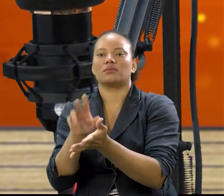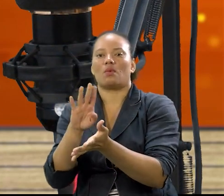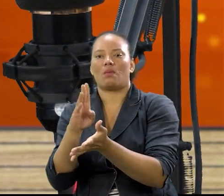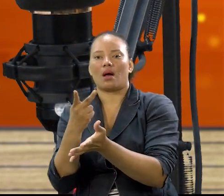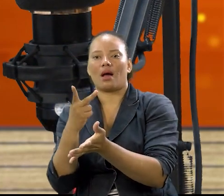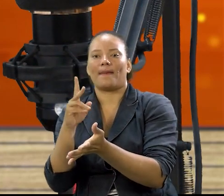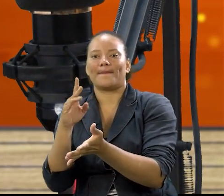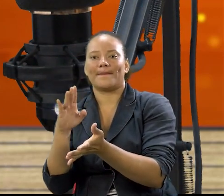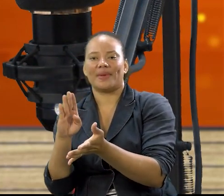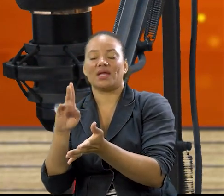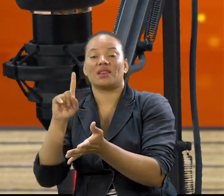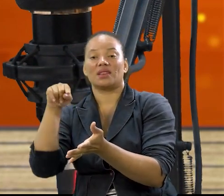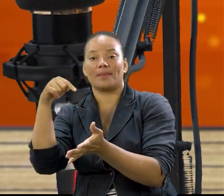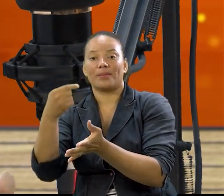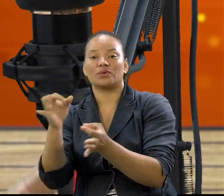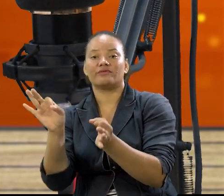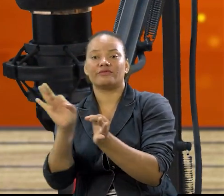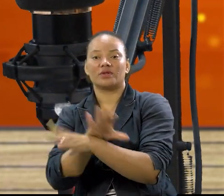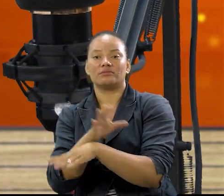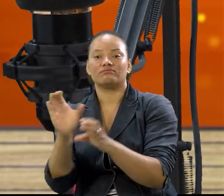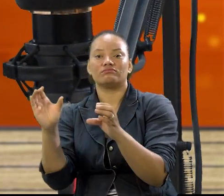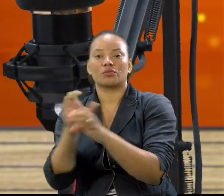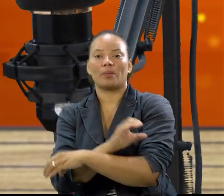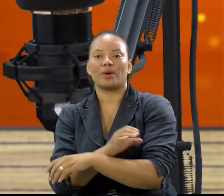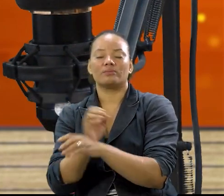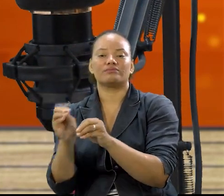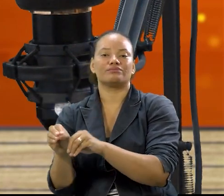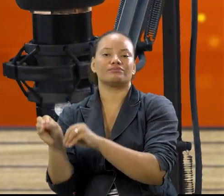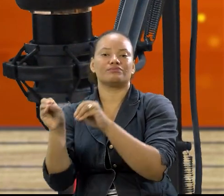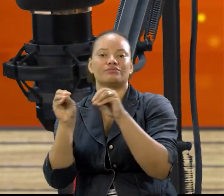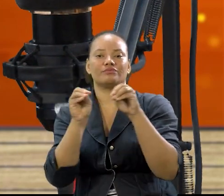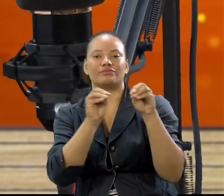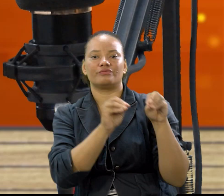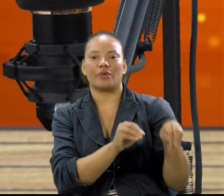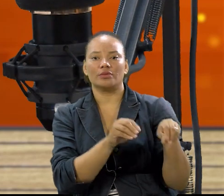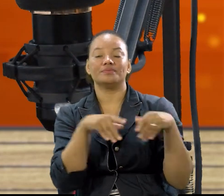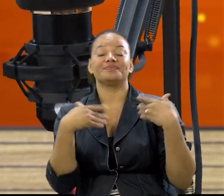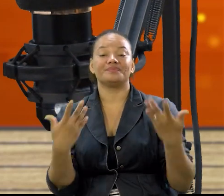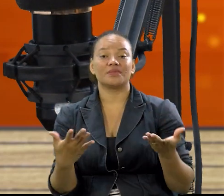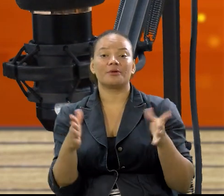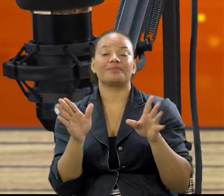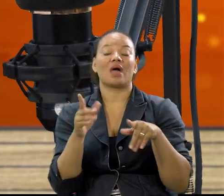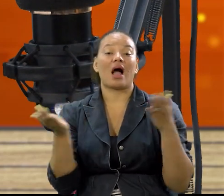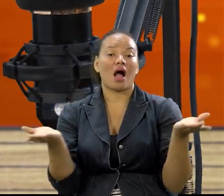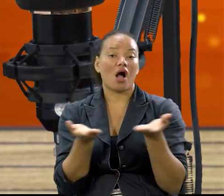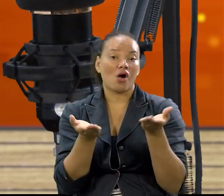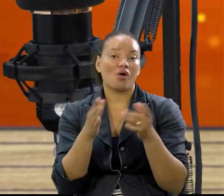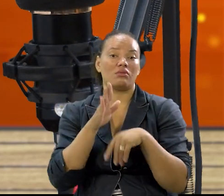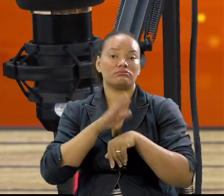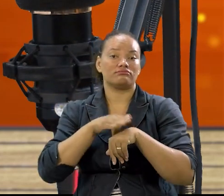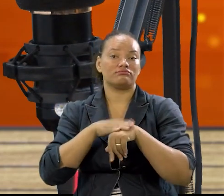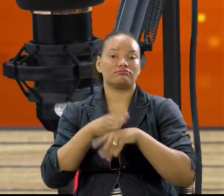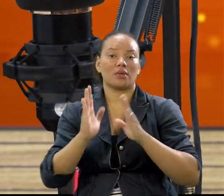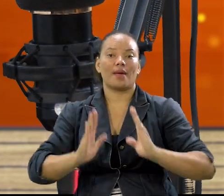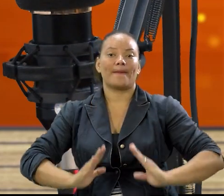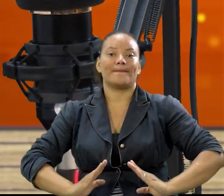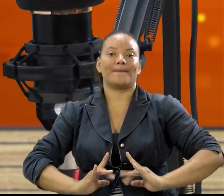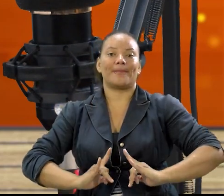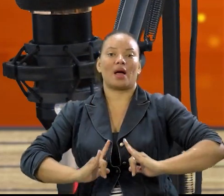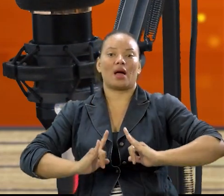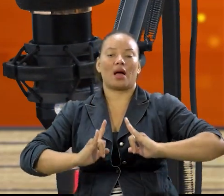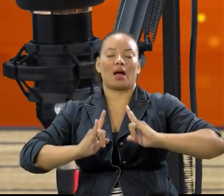operam voltam para o hospital só que agora essas salas vai ser feito esse complexo vai ser construído